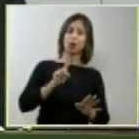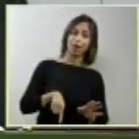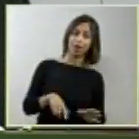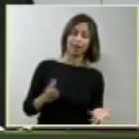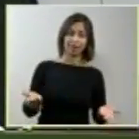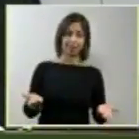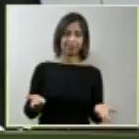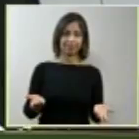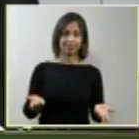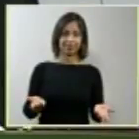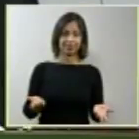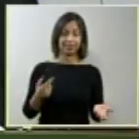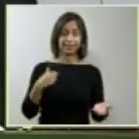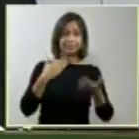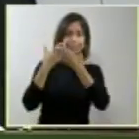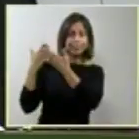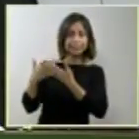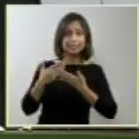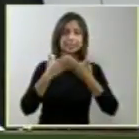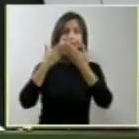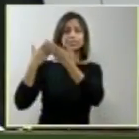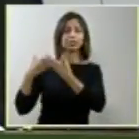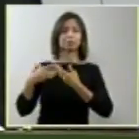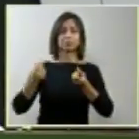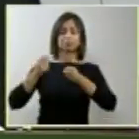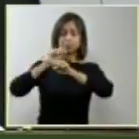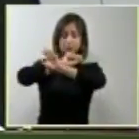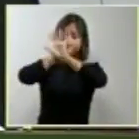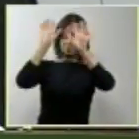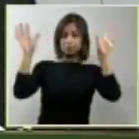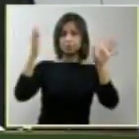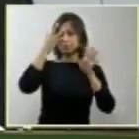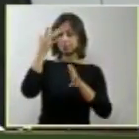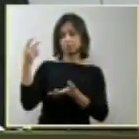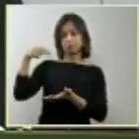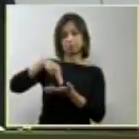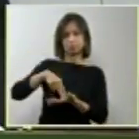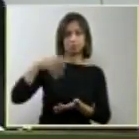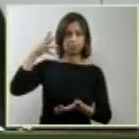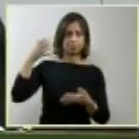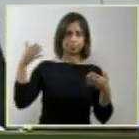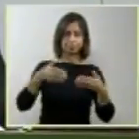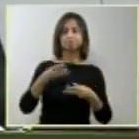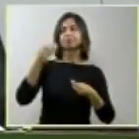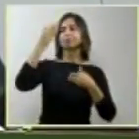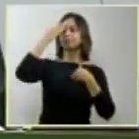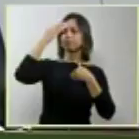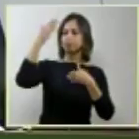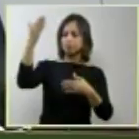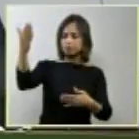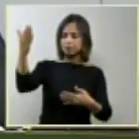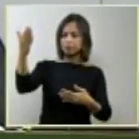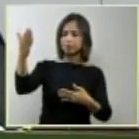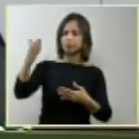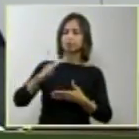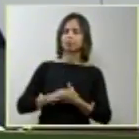nós procuramos elucidar com a audiência pública, né? Agradeço. Muito obrigado.